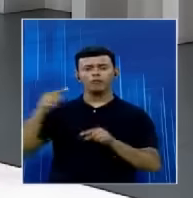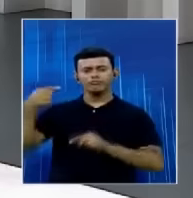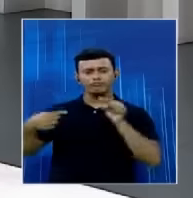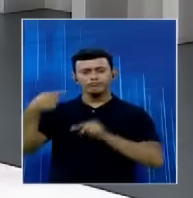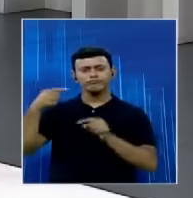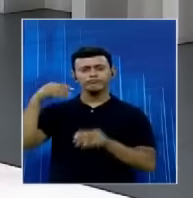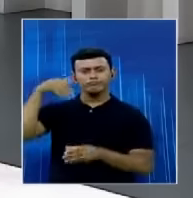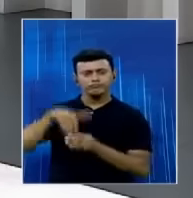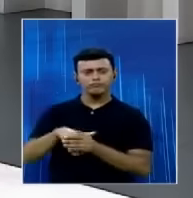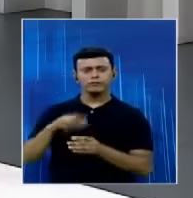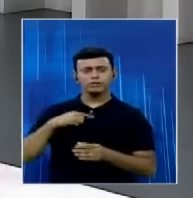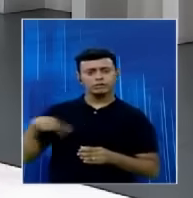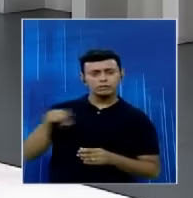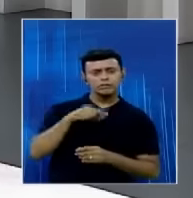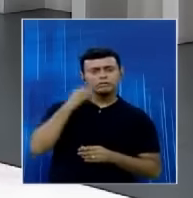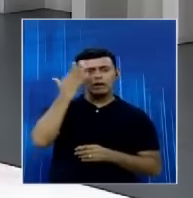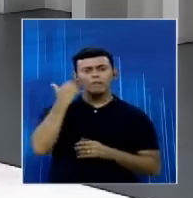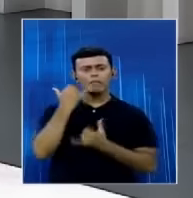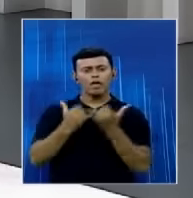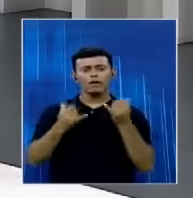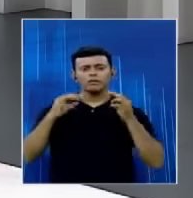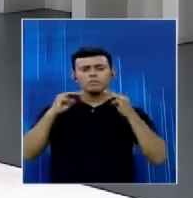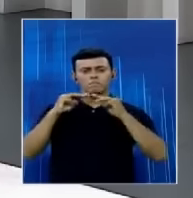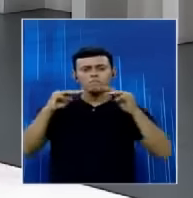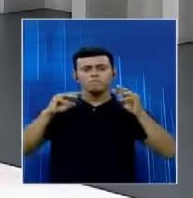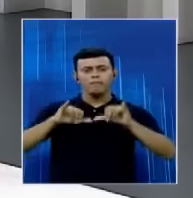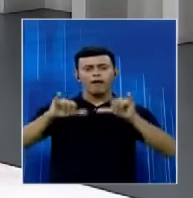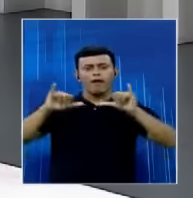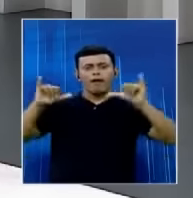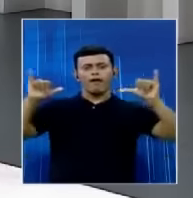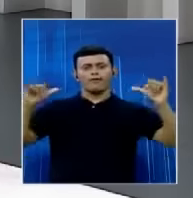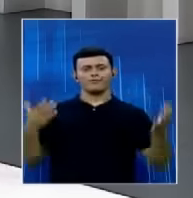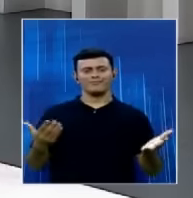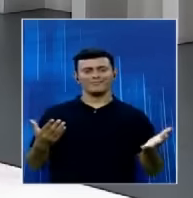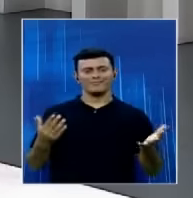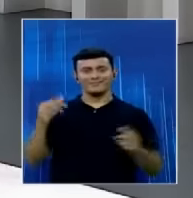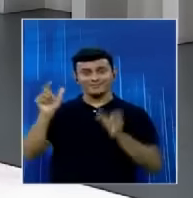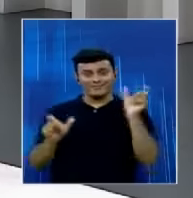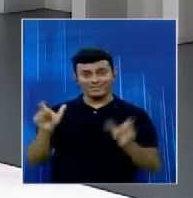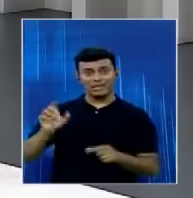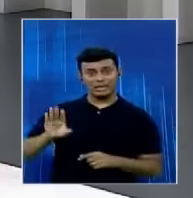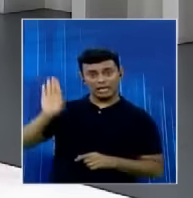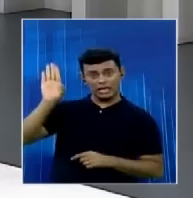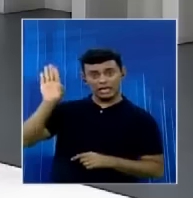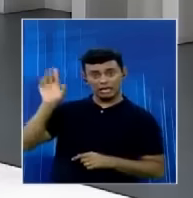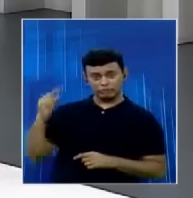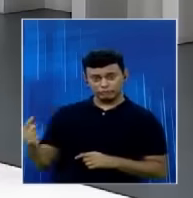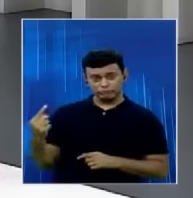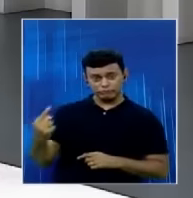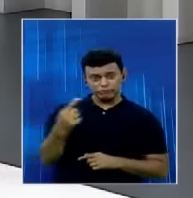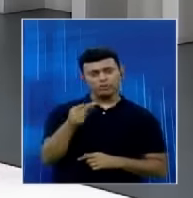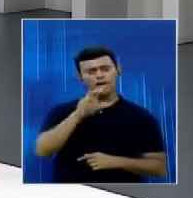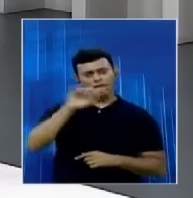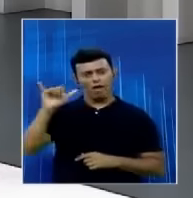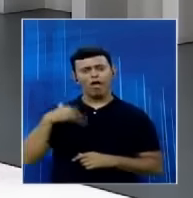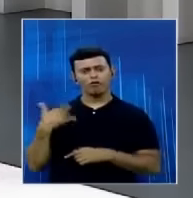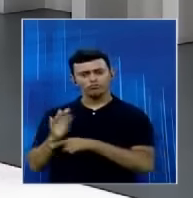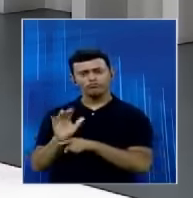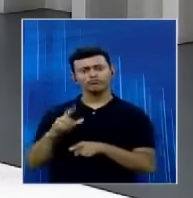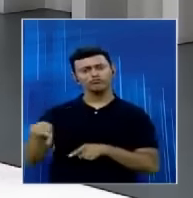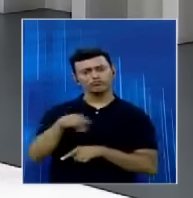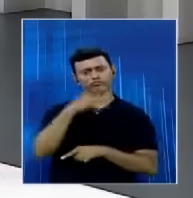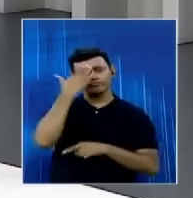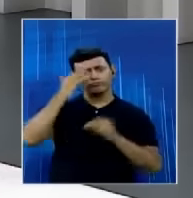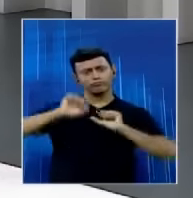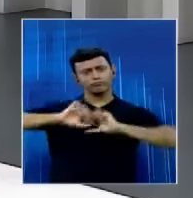que filtrar tudo que tem ali de marketing, e mais as manifestações dos candidatos na imprensa e tal, vai ajudando a formar uma convicção. Melhor